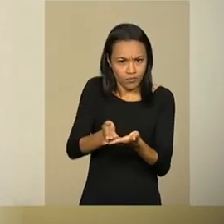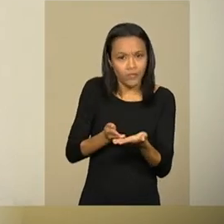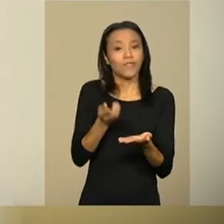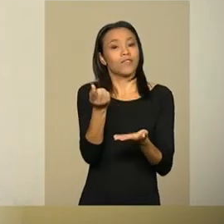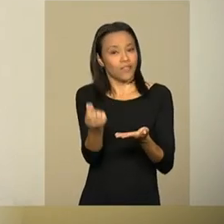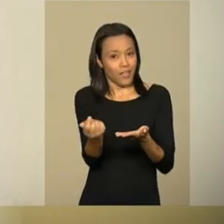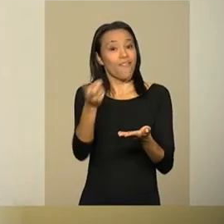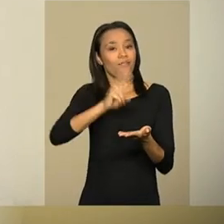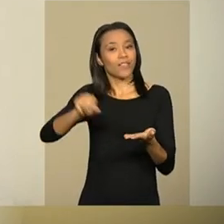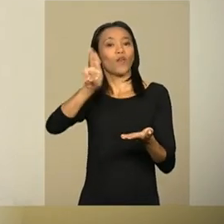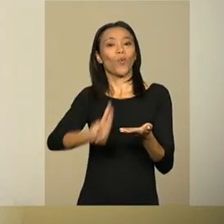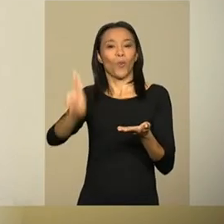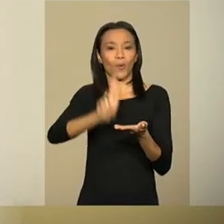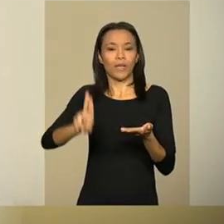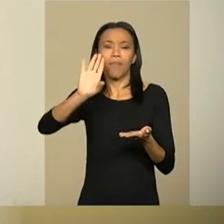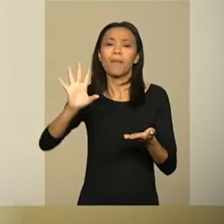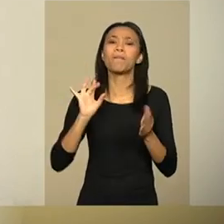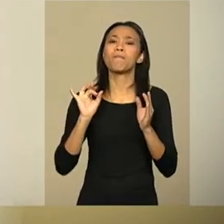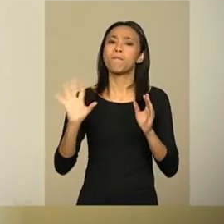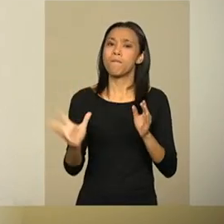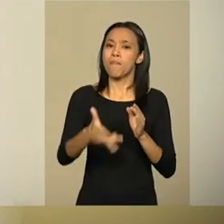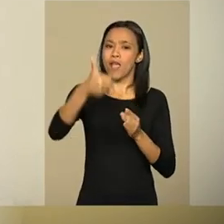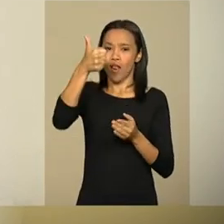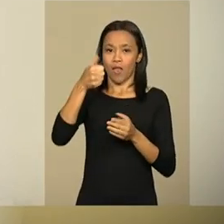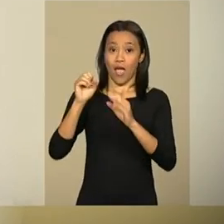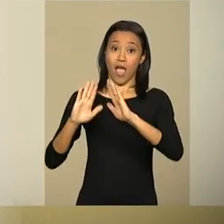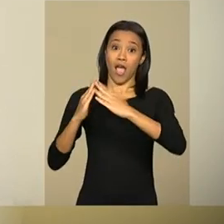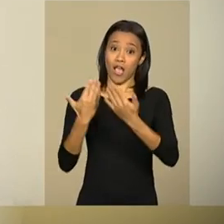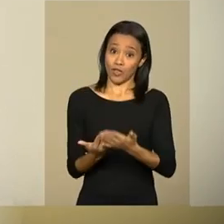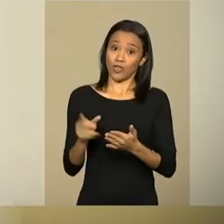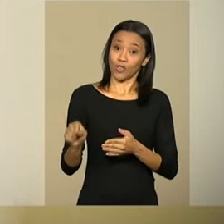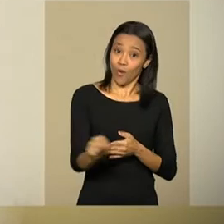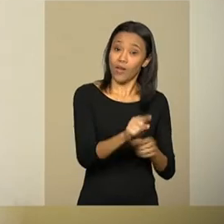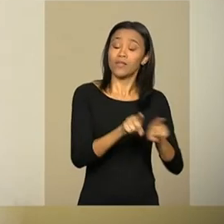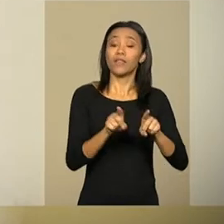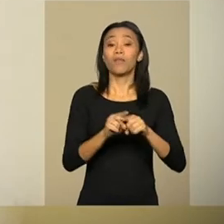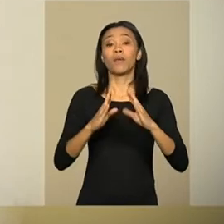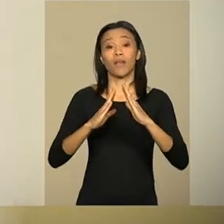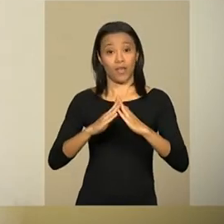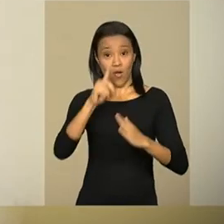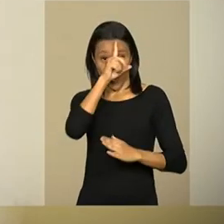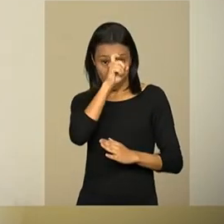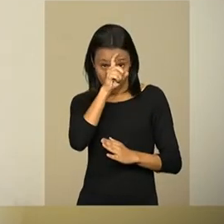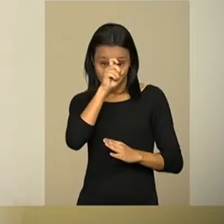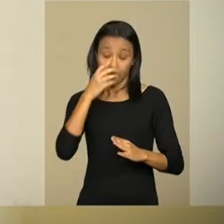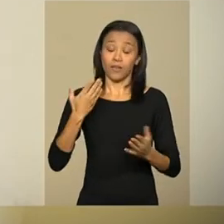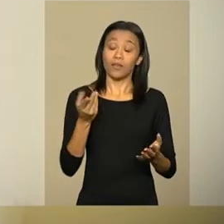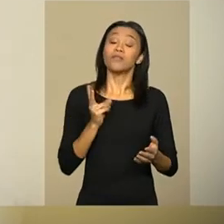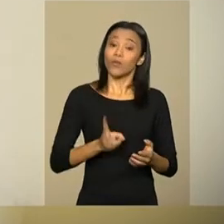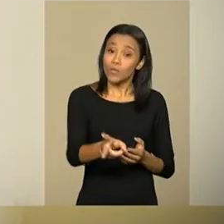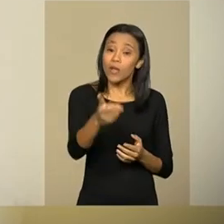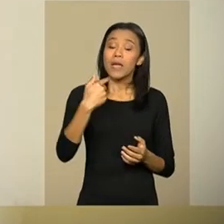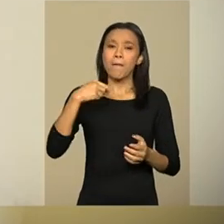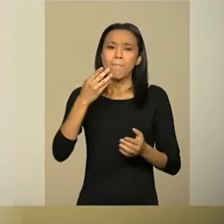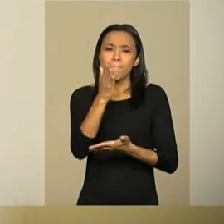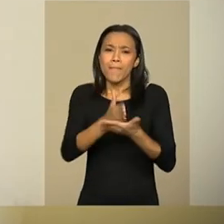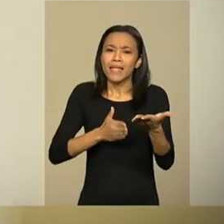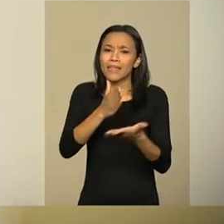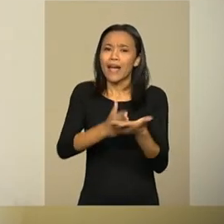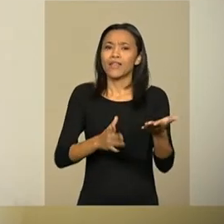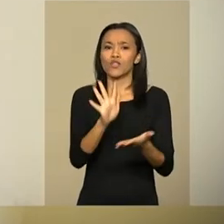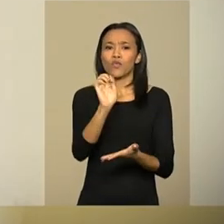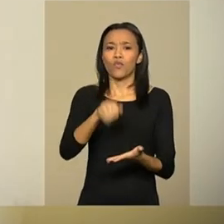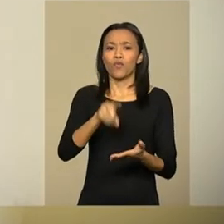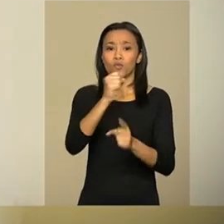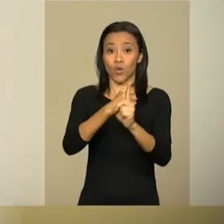riqueza será usada para melhorar as nossas escolas e os nossos hospitais Além disso Luciano metade do Fundo Social